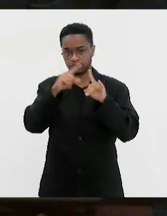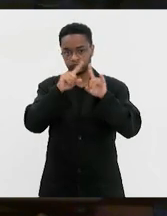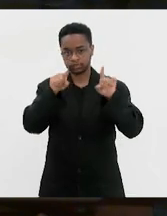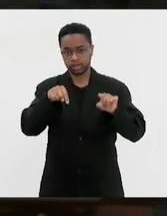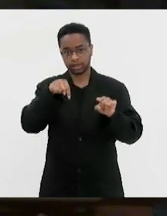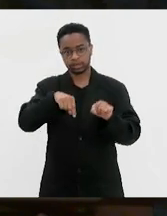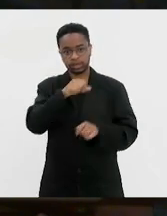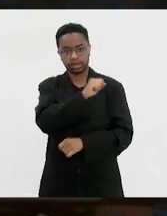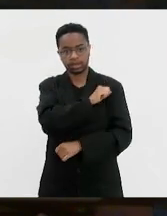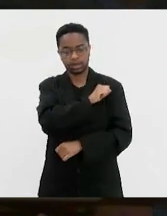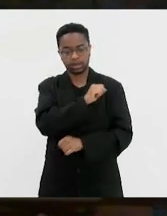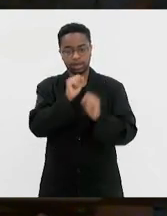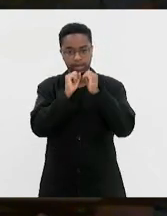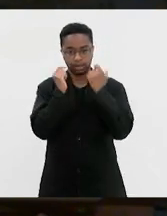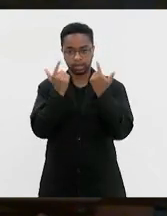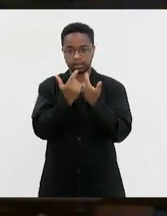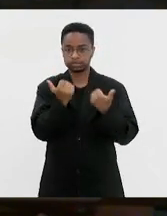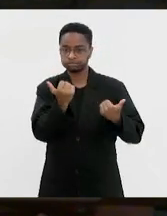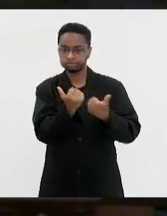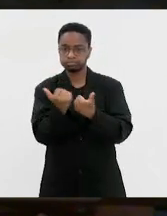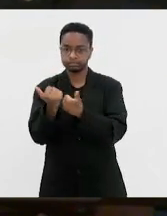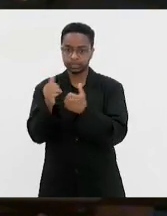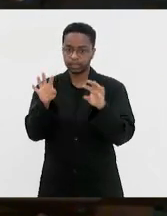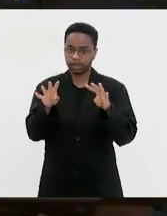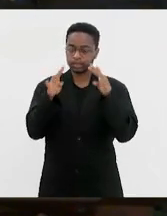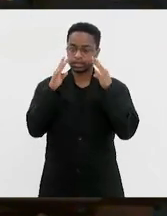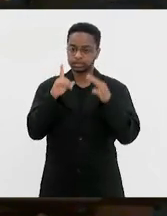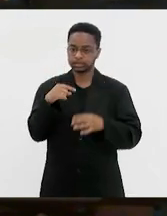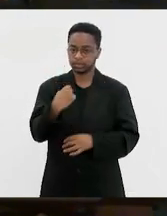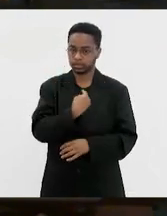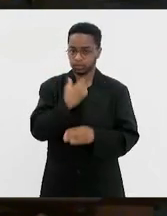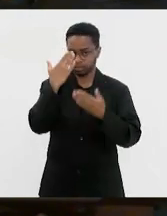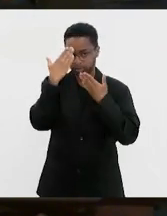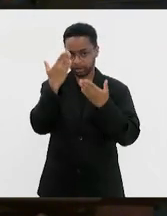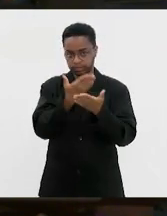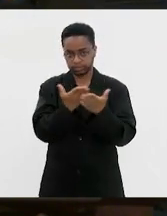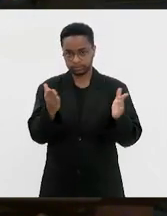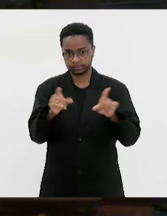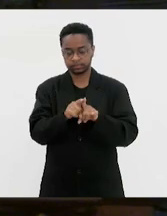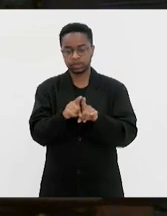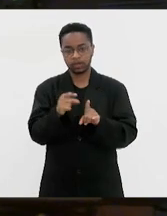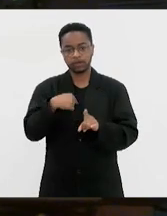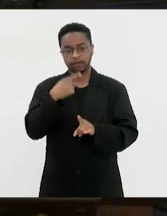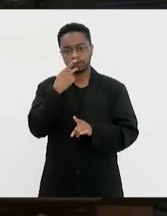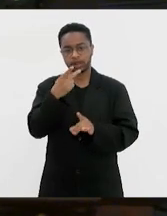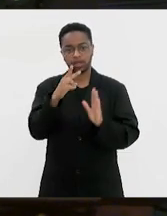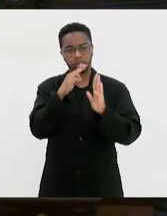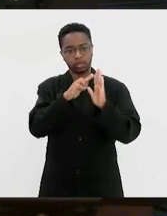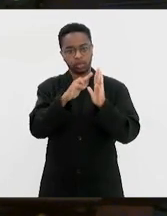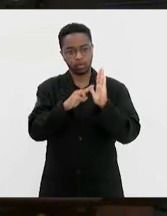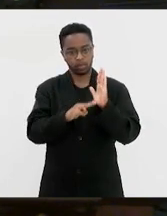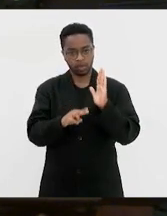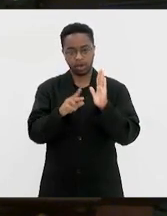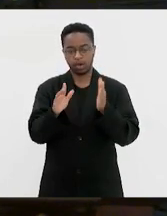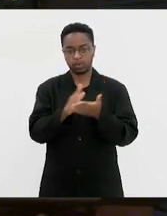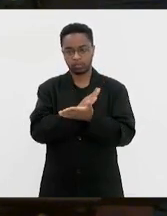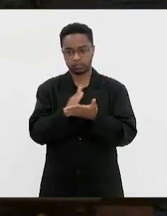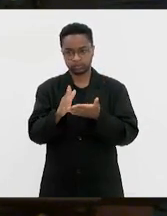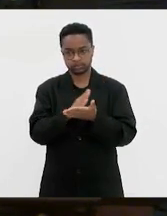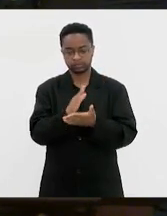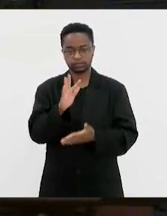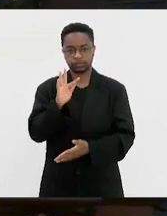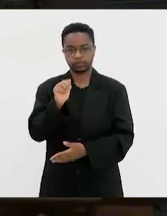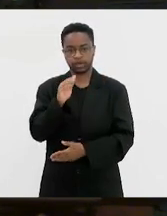suporte, toda a atenção que a gente precisa. Muito obrigado a vocês. Falar alguns nomes: Fábio Baense,